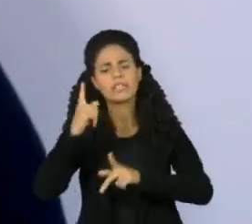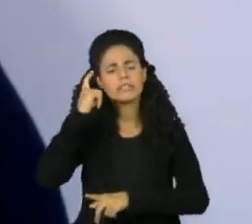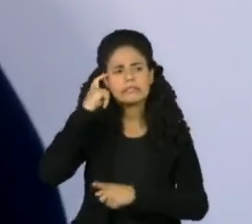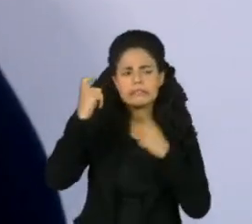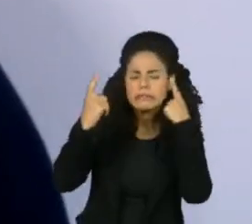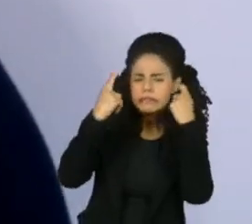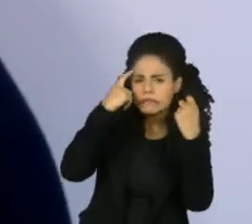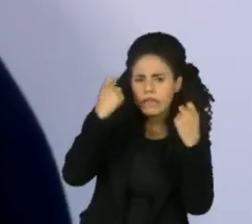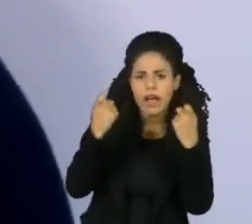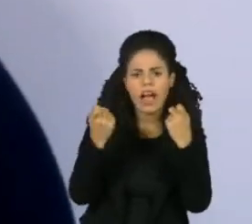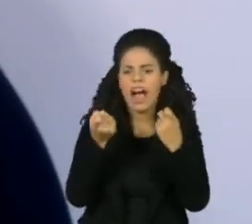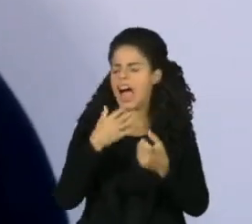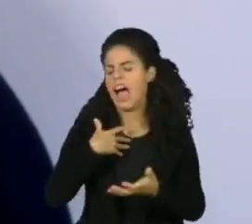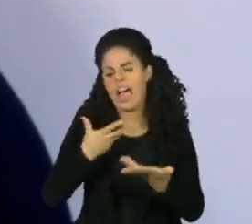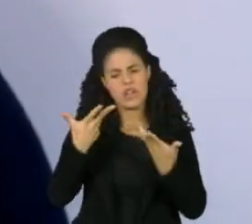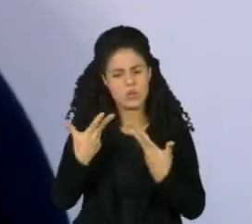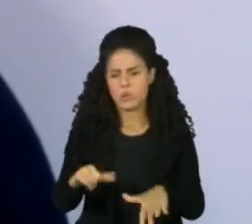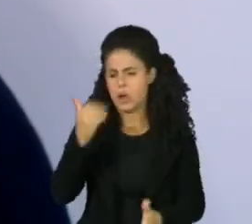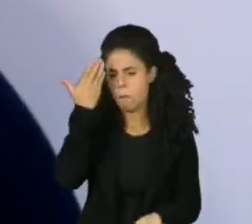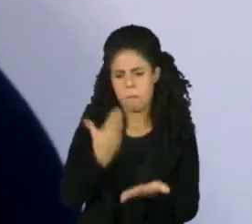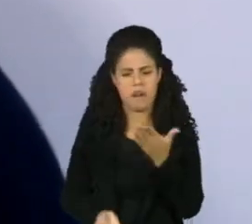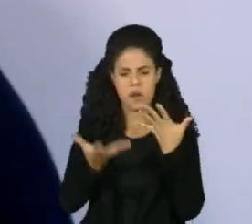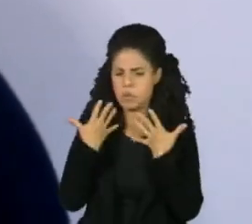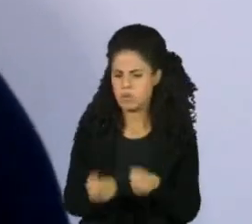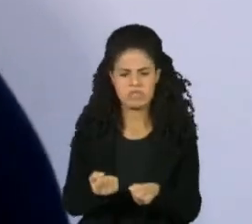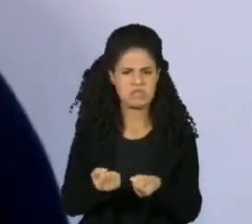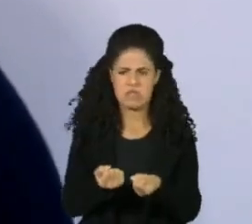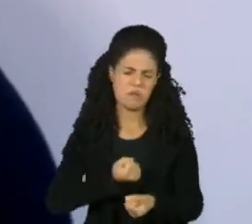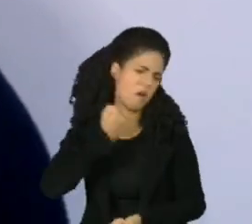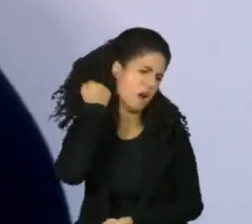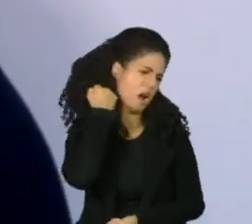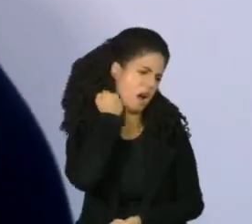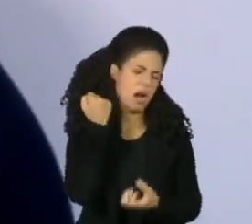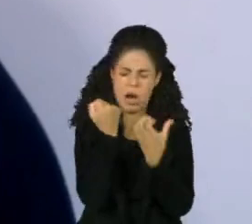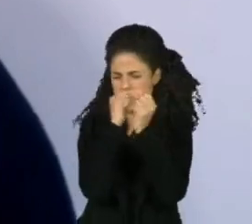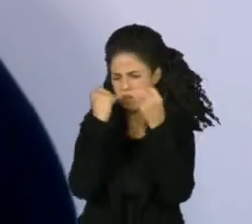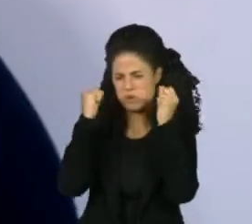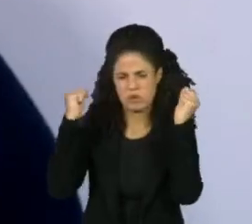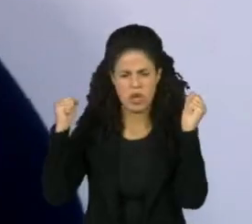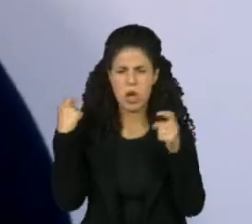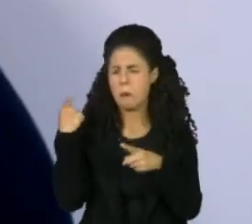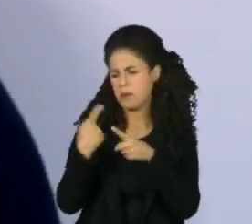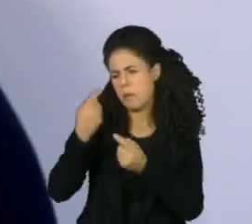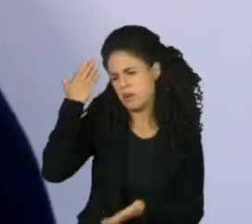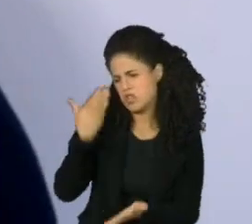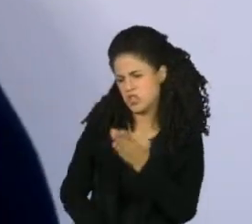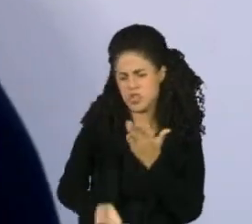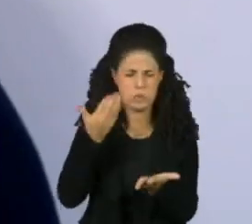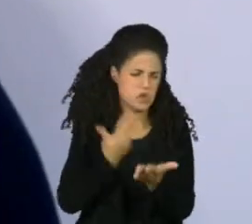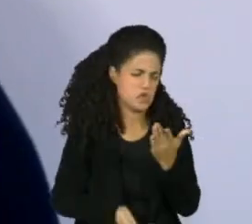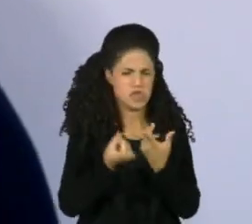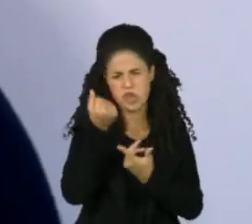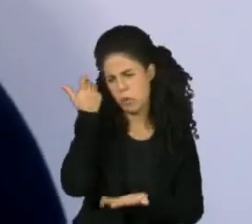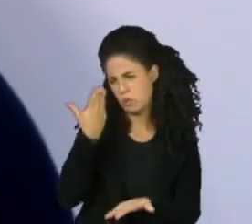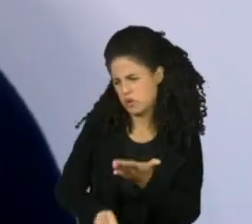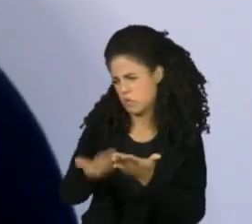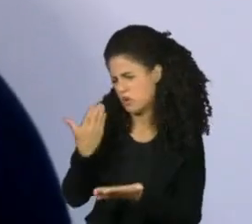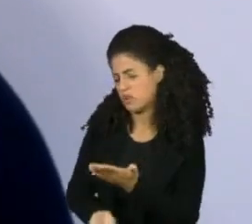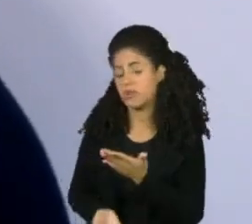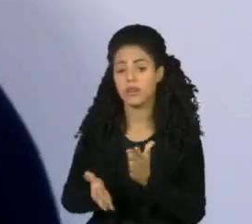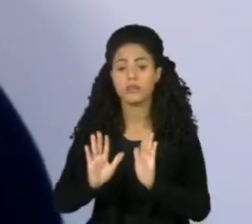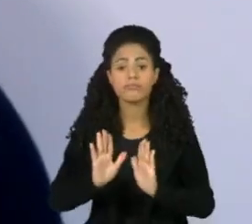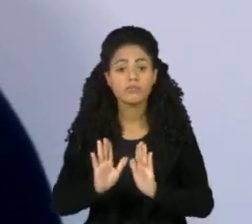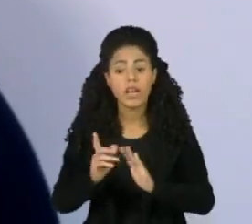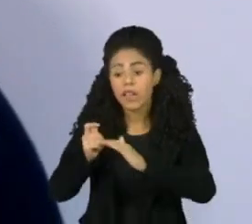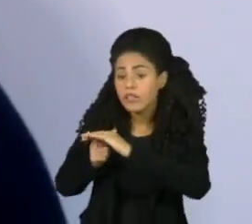seja que não querem perder que e estressadas e nervosas ficarem sabendo que perderam dinheiro dentro de um determinado período